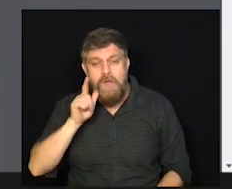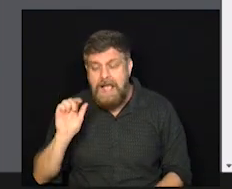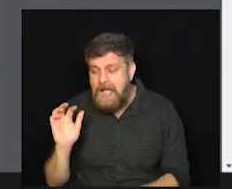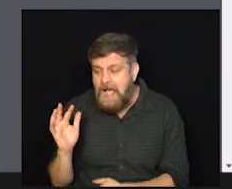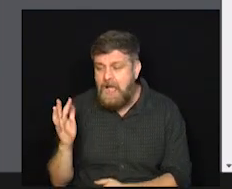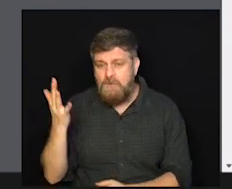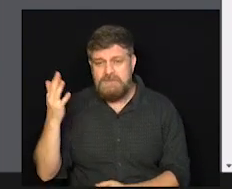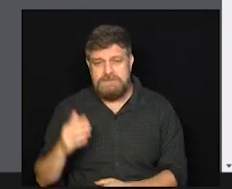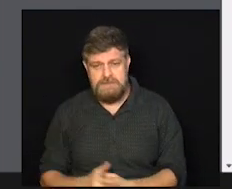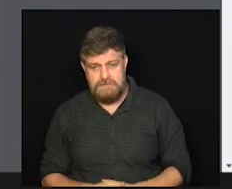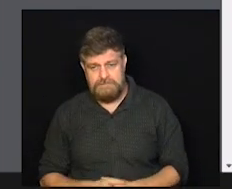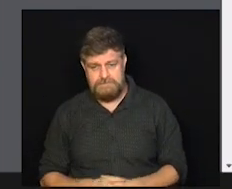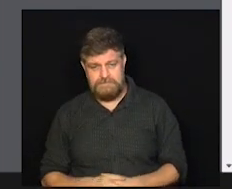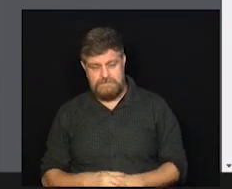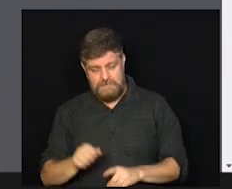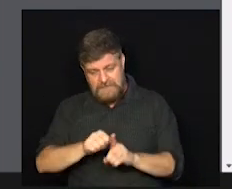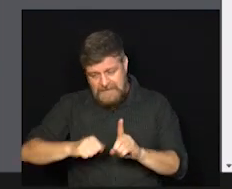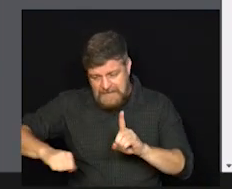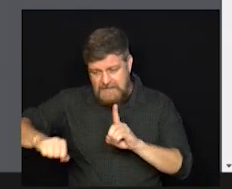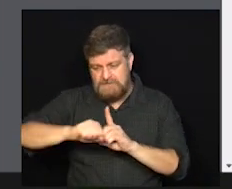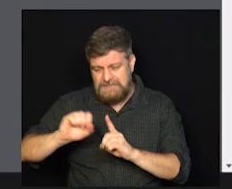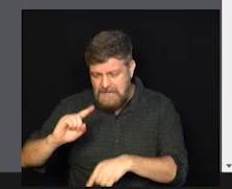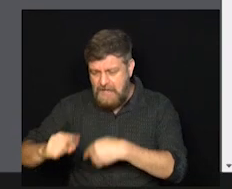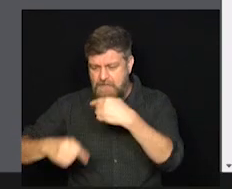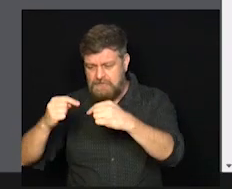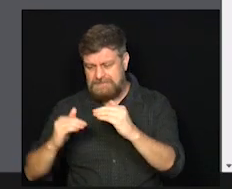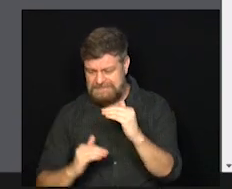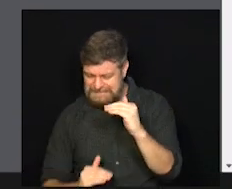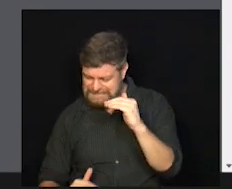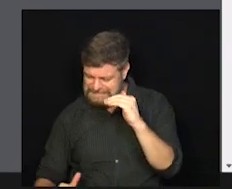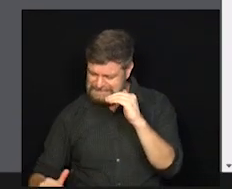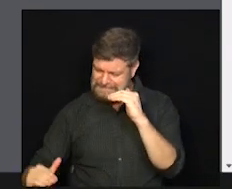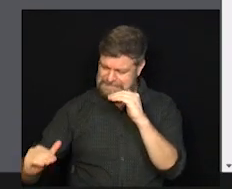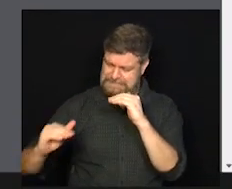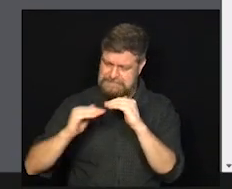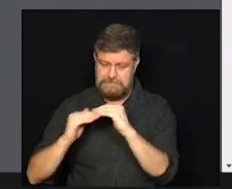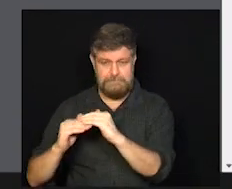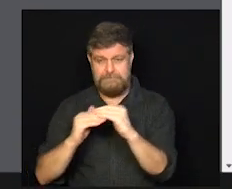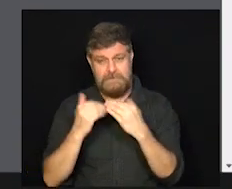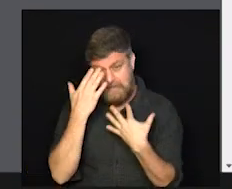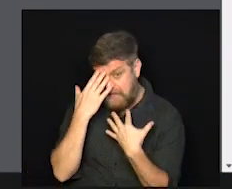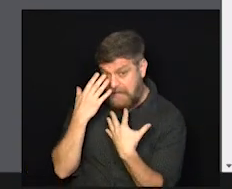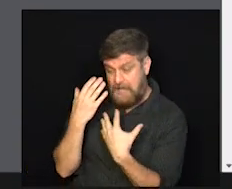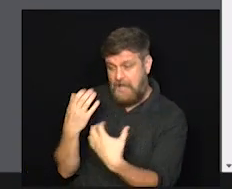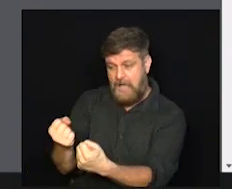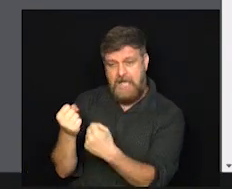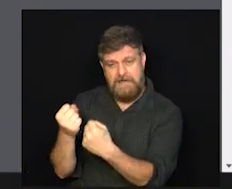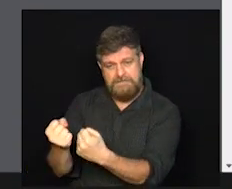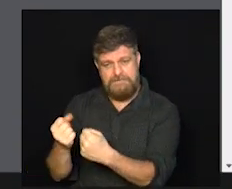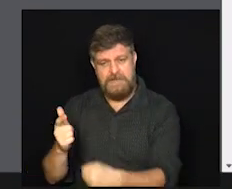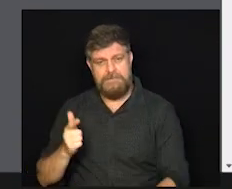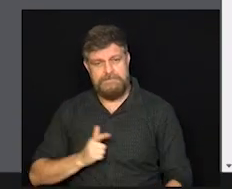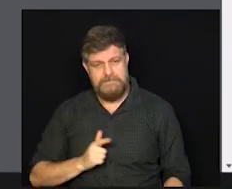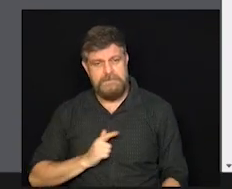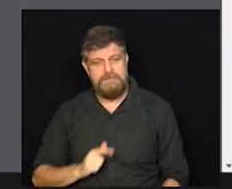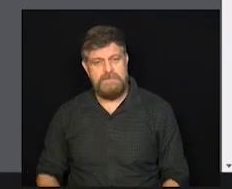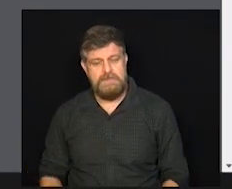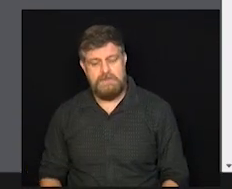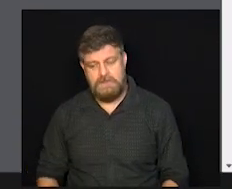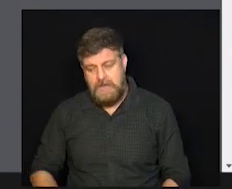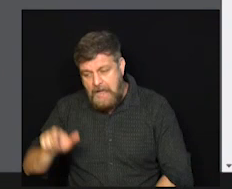as transformações e superar a desigualdade do descarte e a fé polarizada e ideológica do descaso humano.